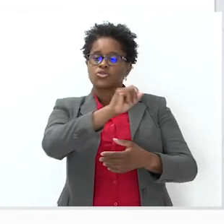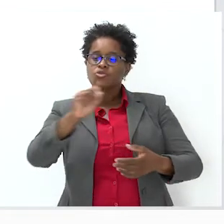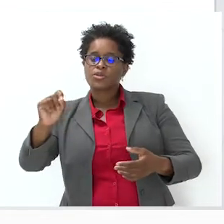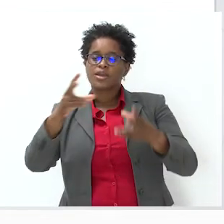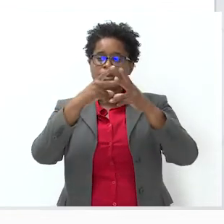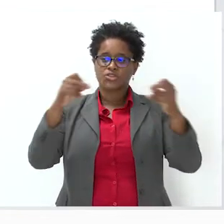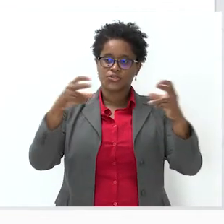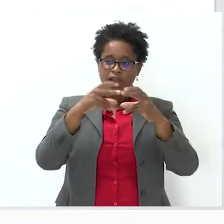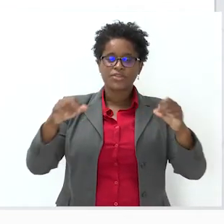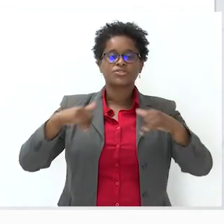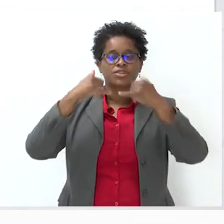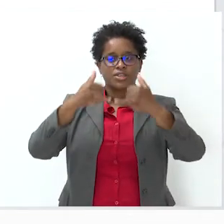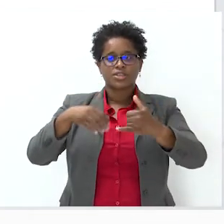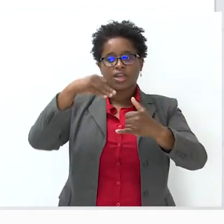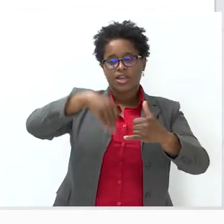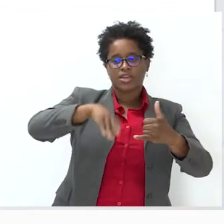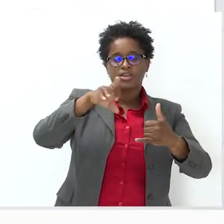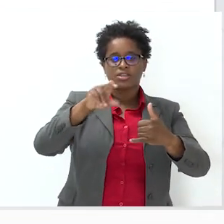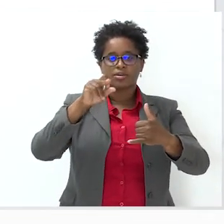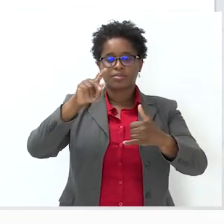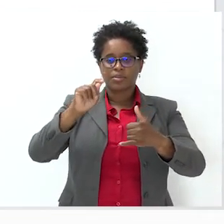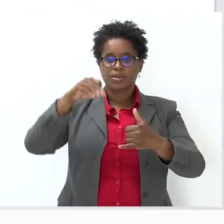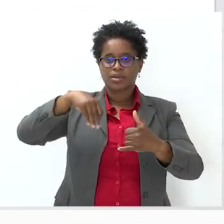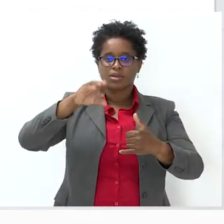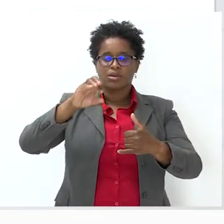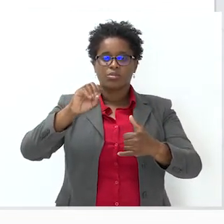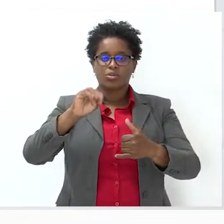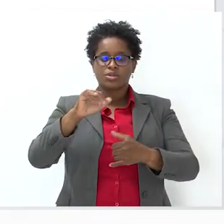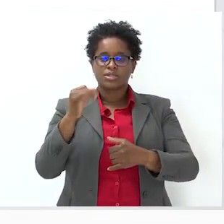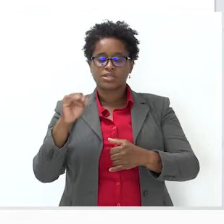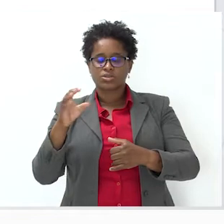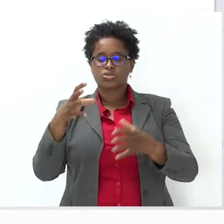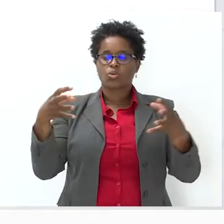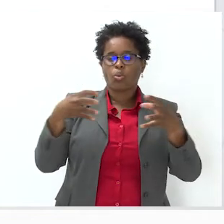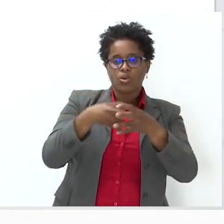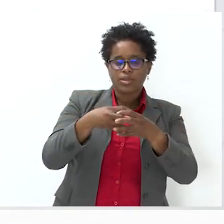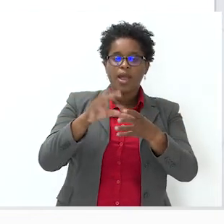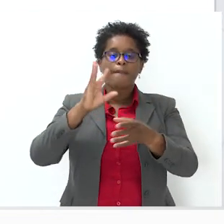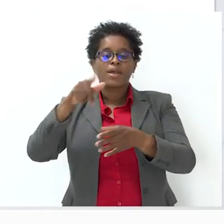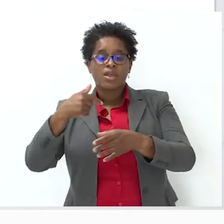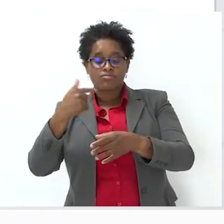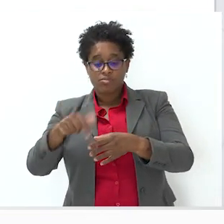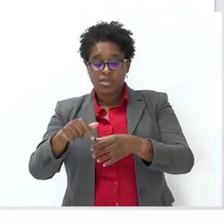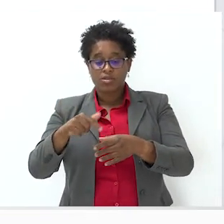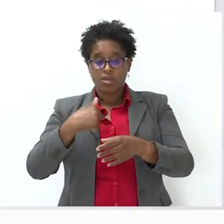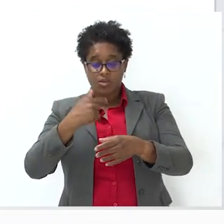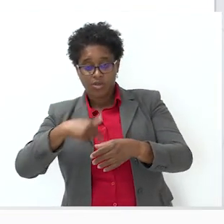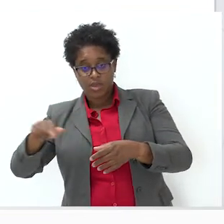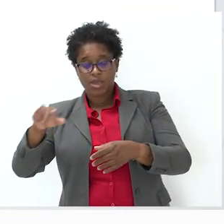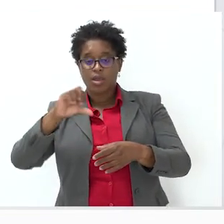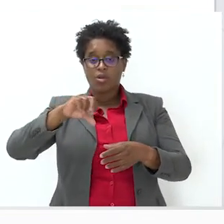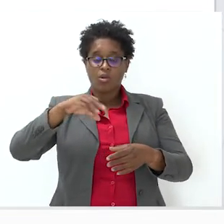Sublinha nas frases seguintes as preposições contraídas. Temos: amanhã irei ao